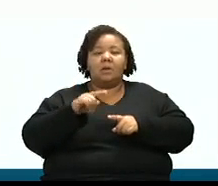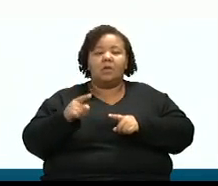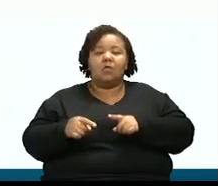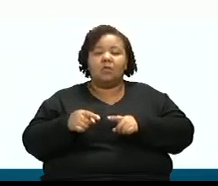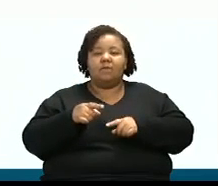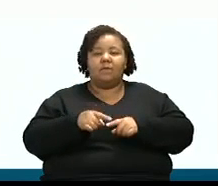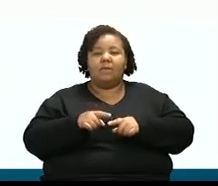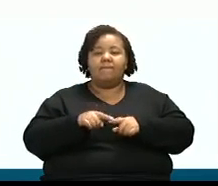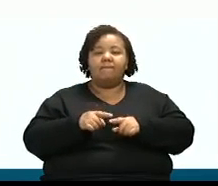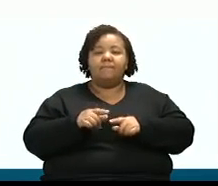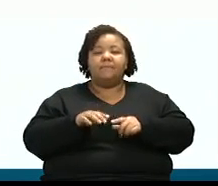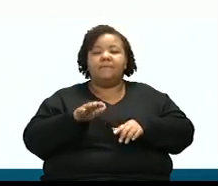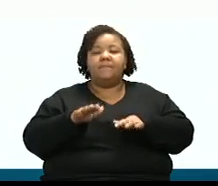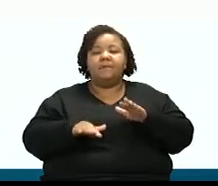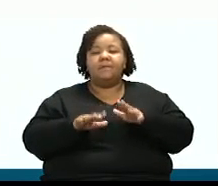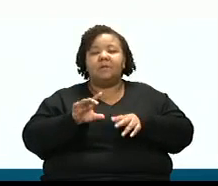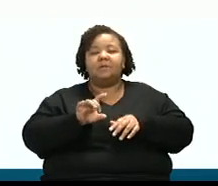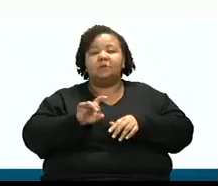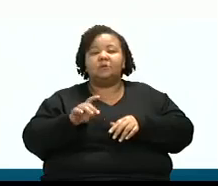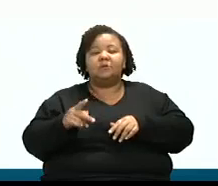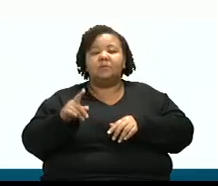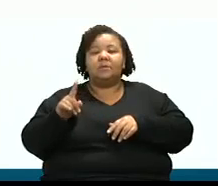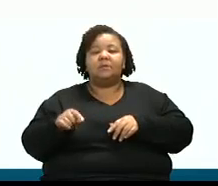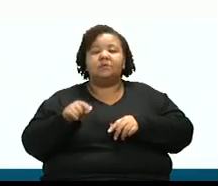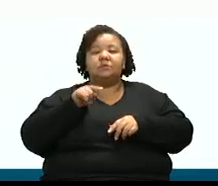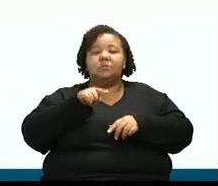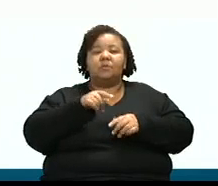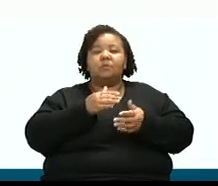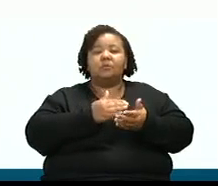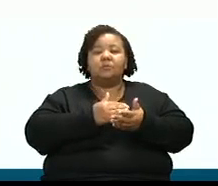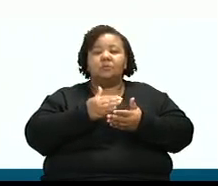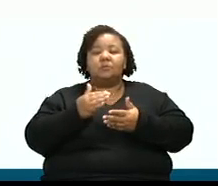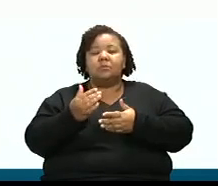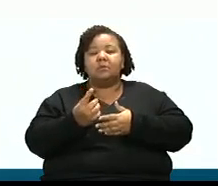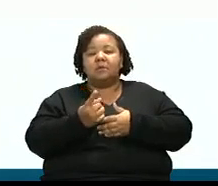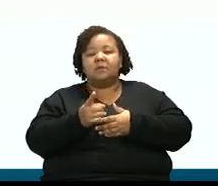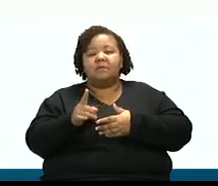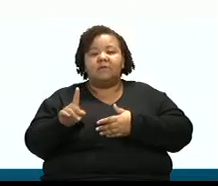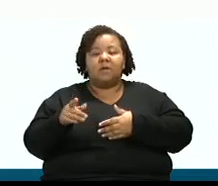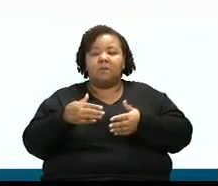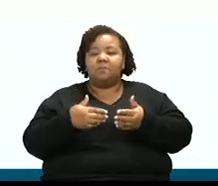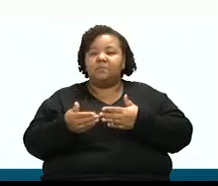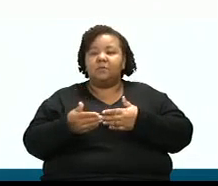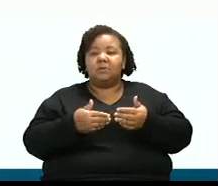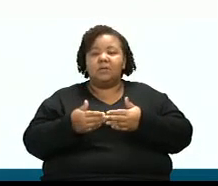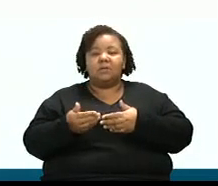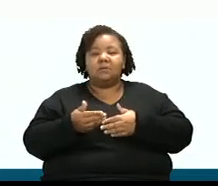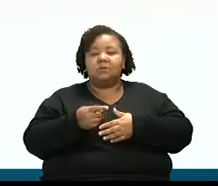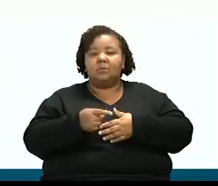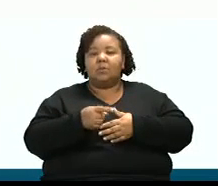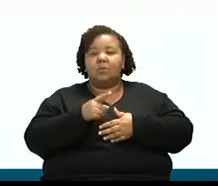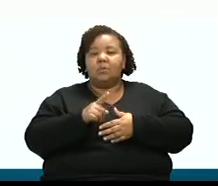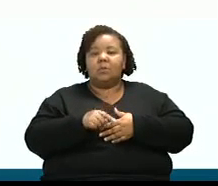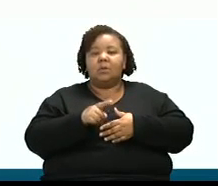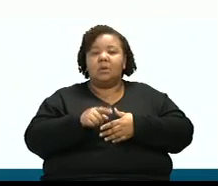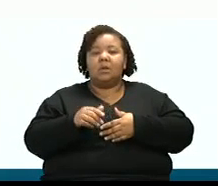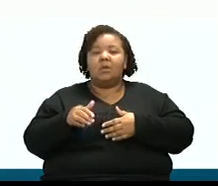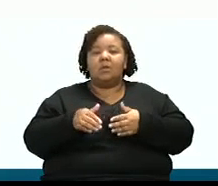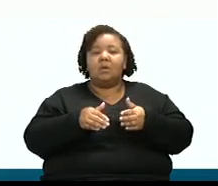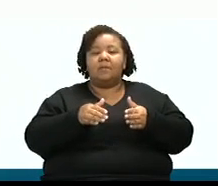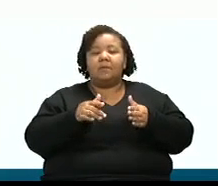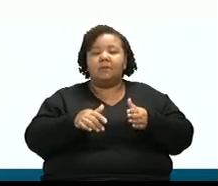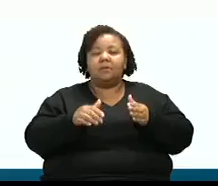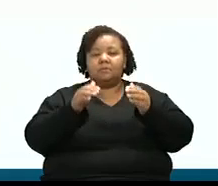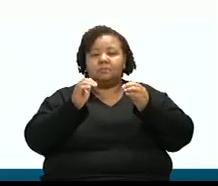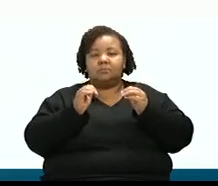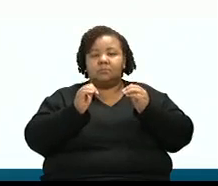dita, depende somente do ponto inicial e final. Então, não interessa qual é o caminho que eu estou